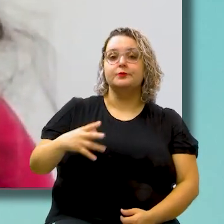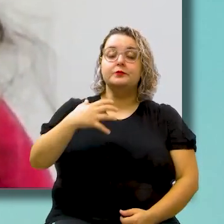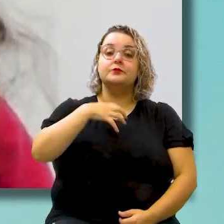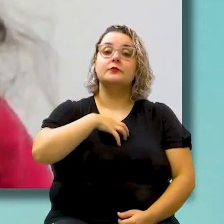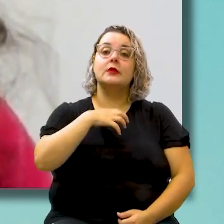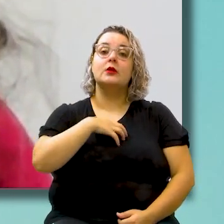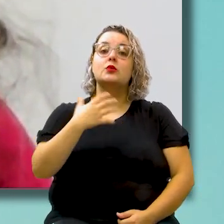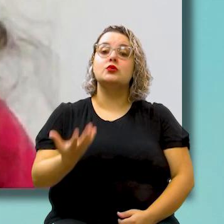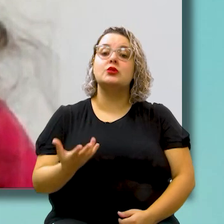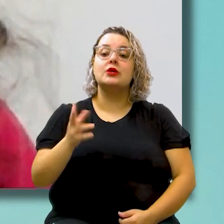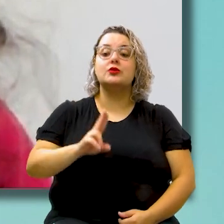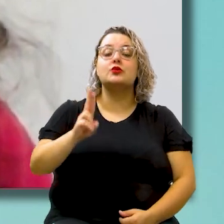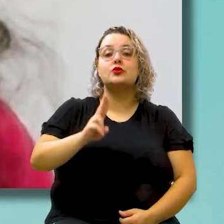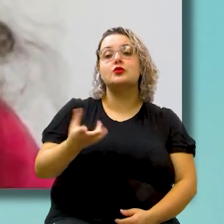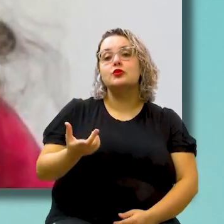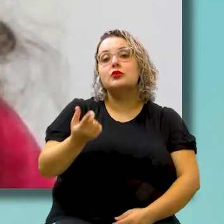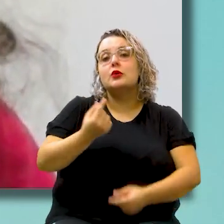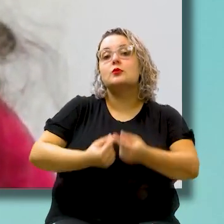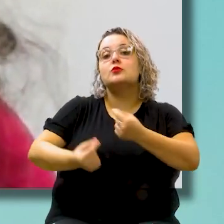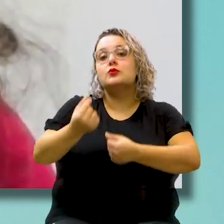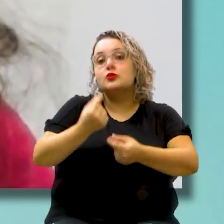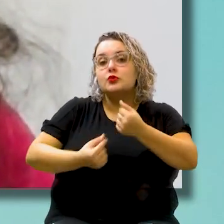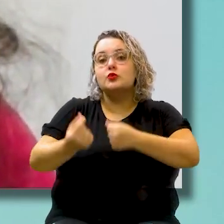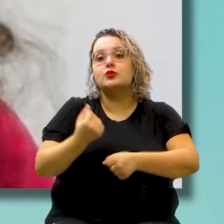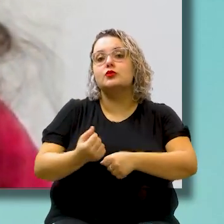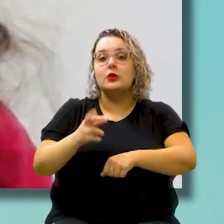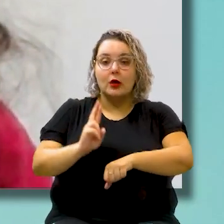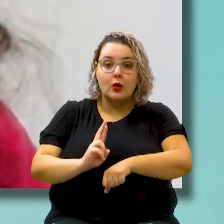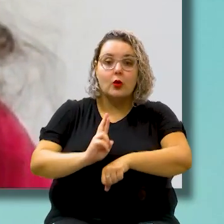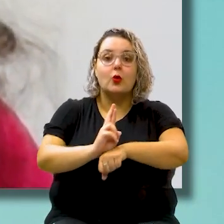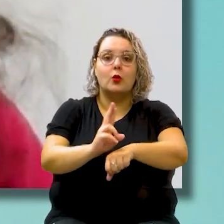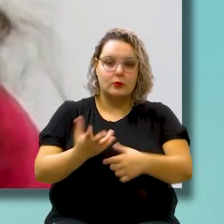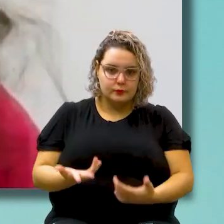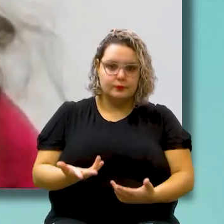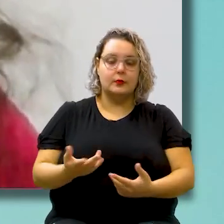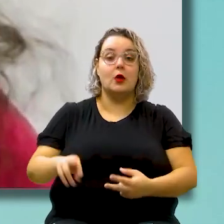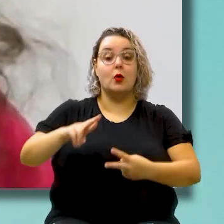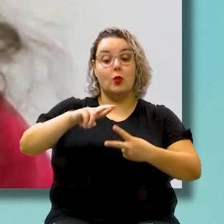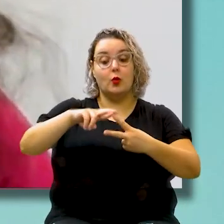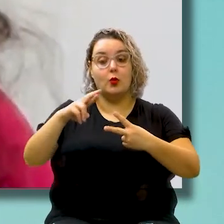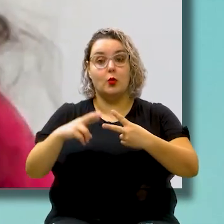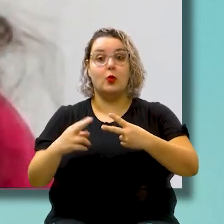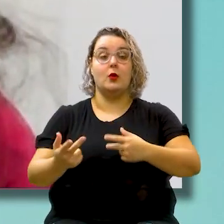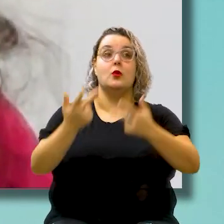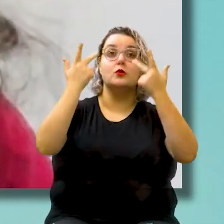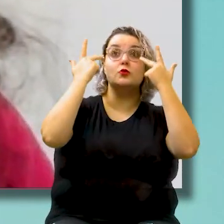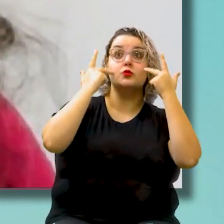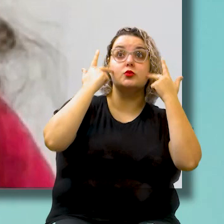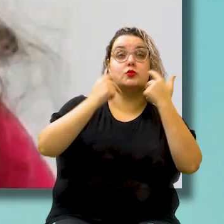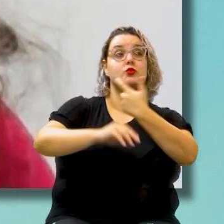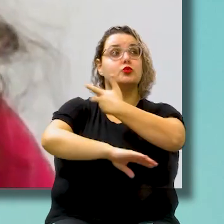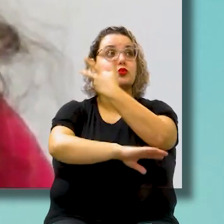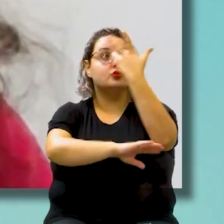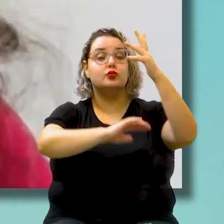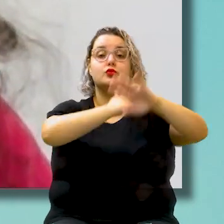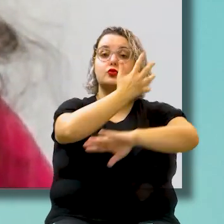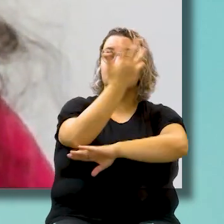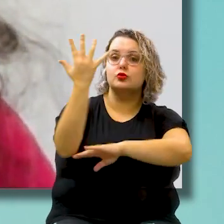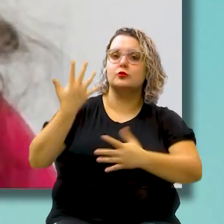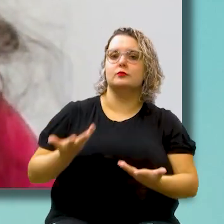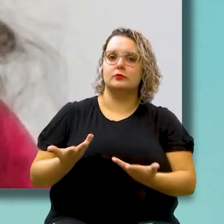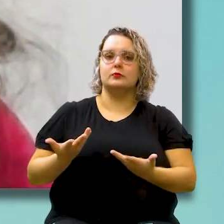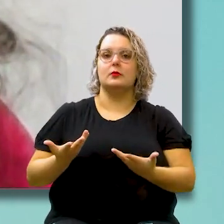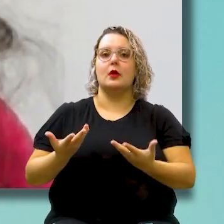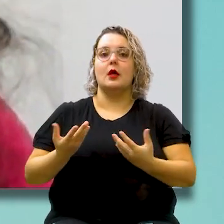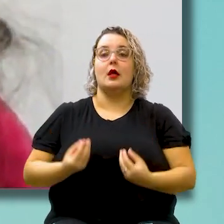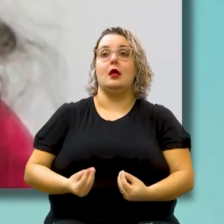um jeito de usarmos os recursos naturais, permitindo ou imitando ou fazendo o mesmo que a natureza faz, que é